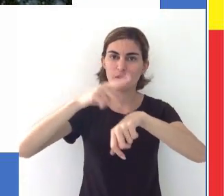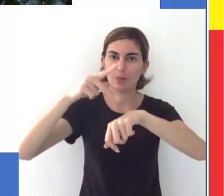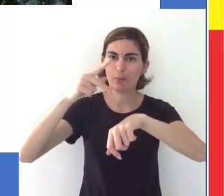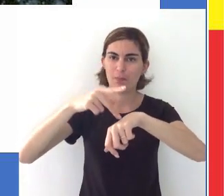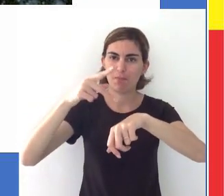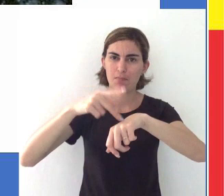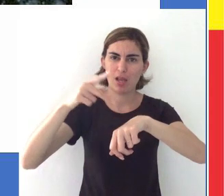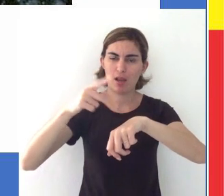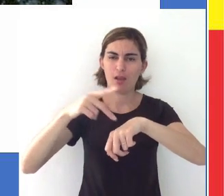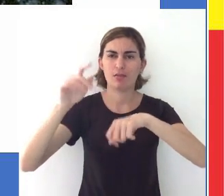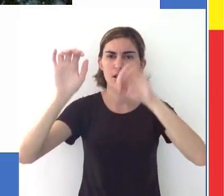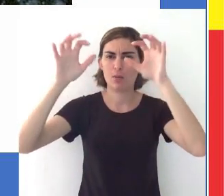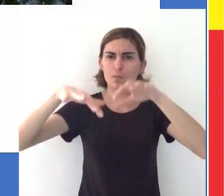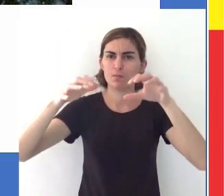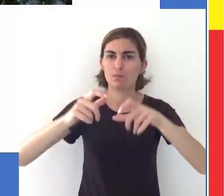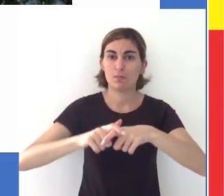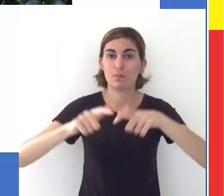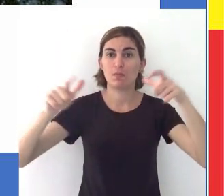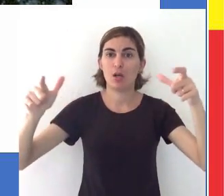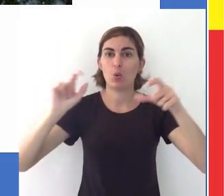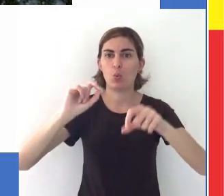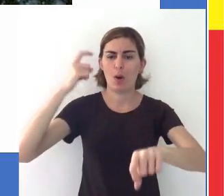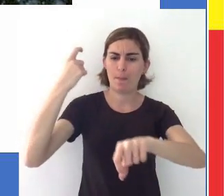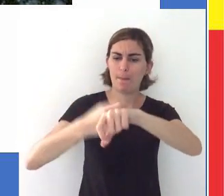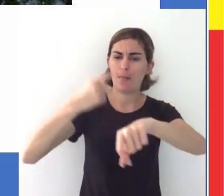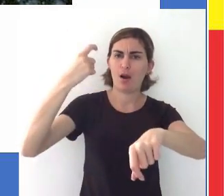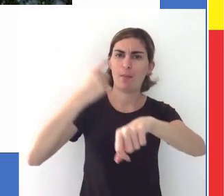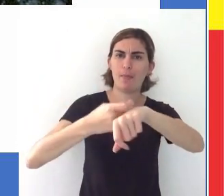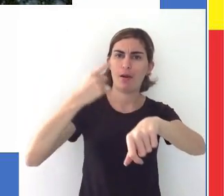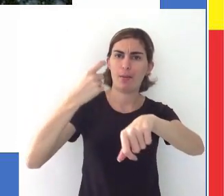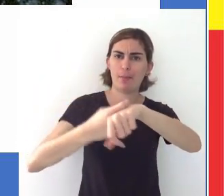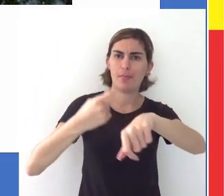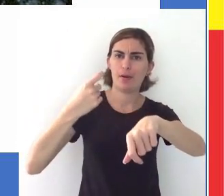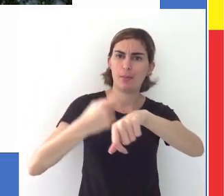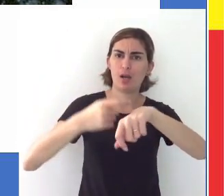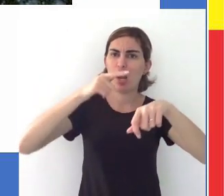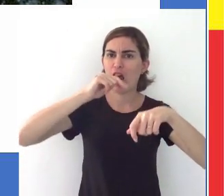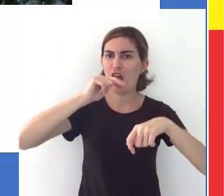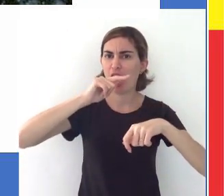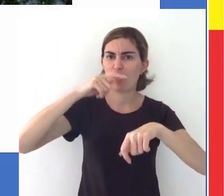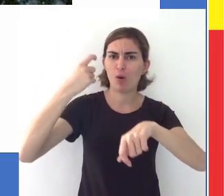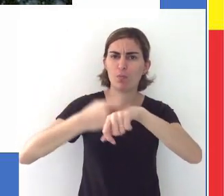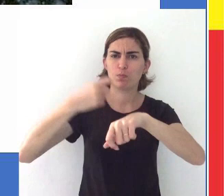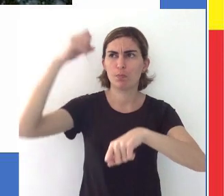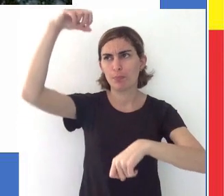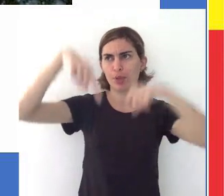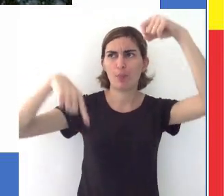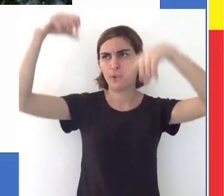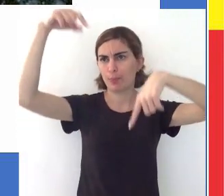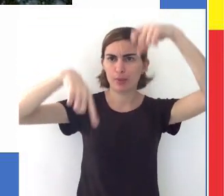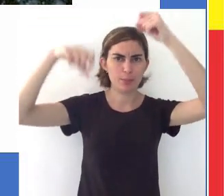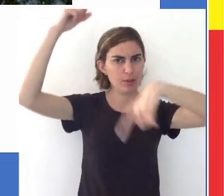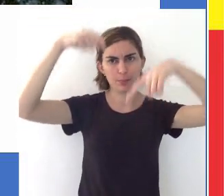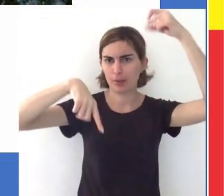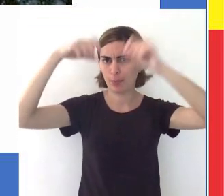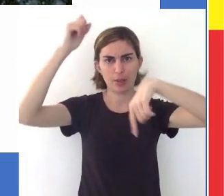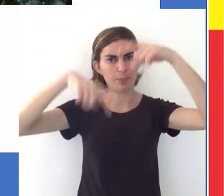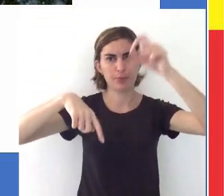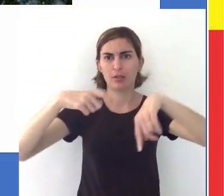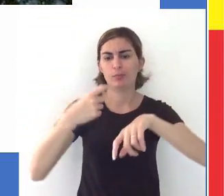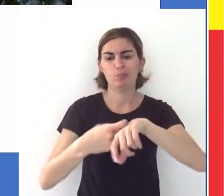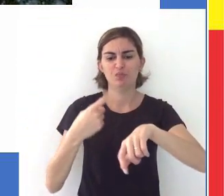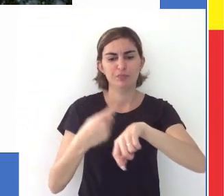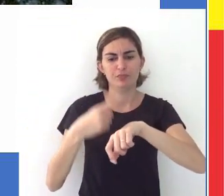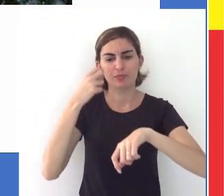neve, gente, a gente vai ter aí uma maior solidificação dessa água, dessa umidade. Tá? Já na